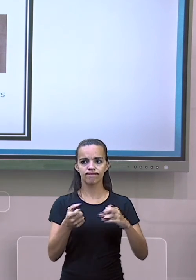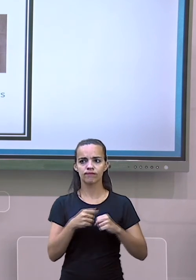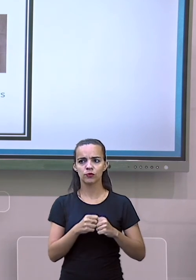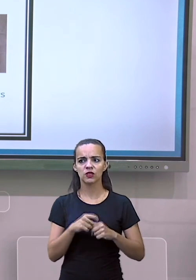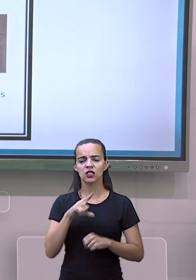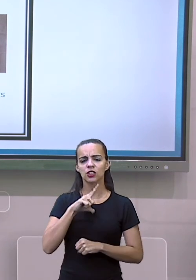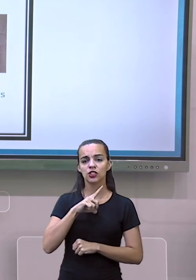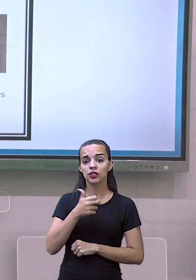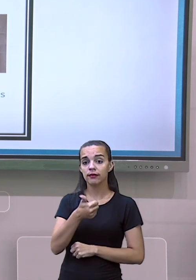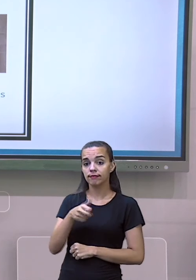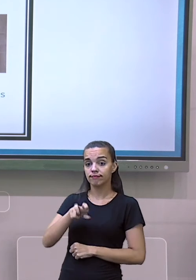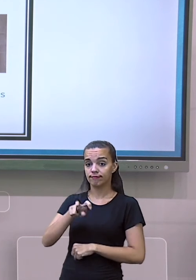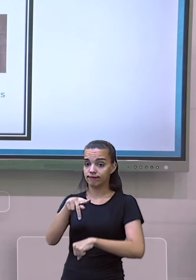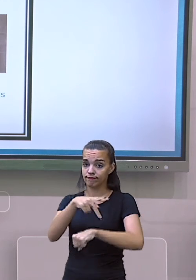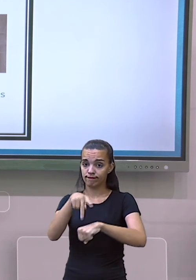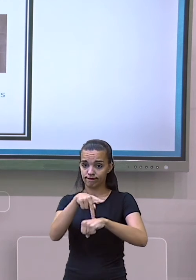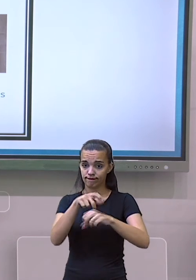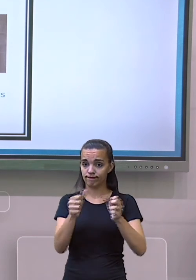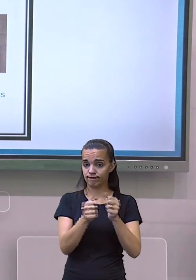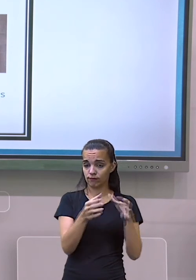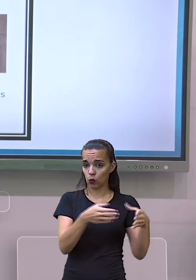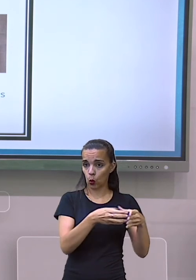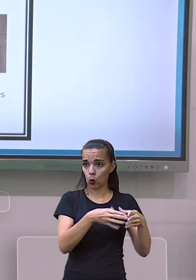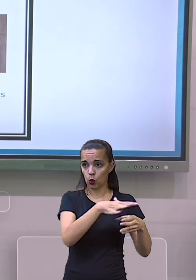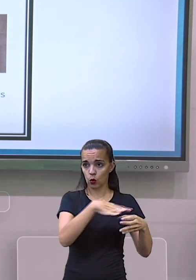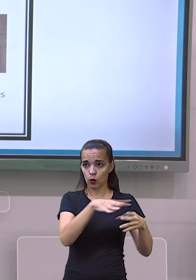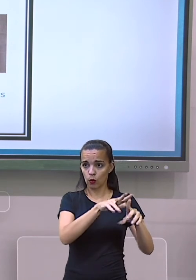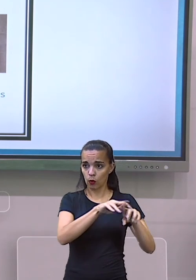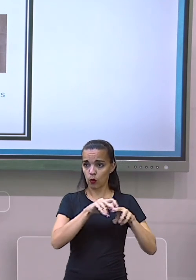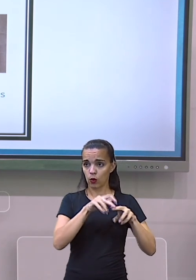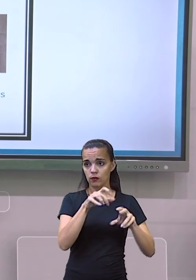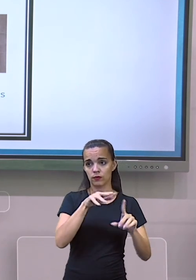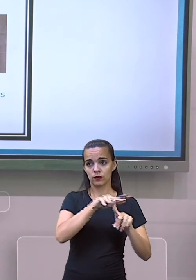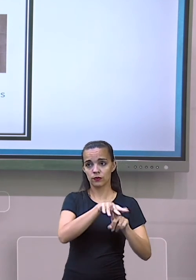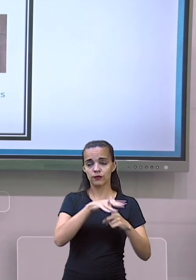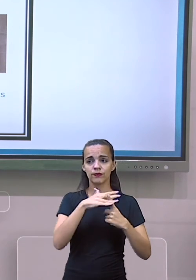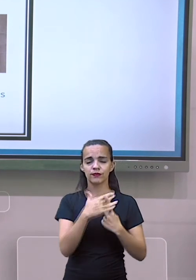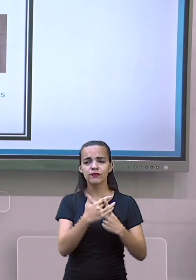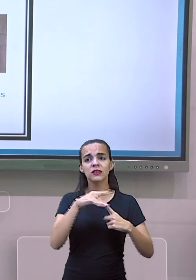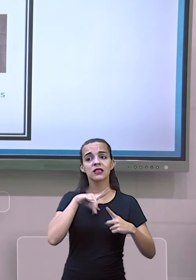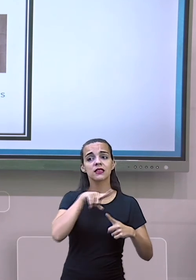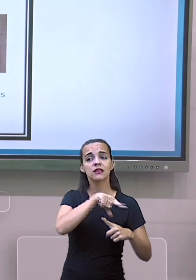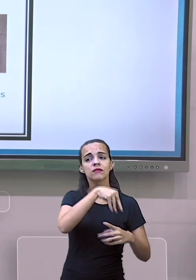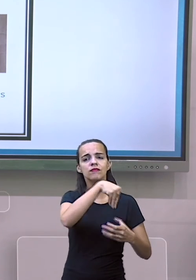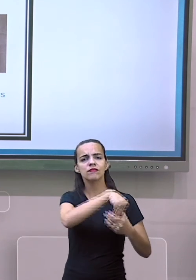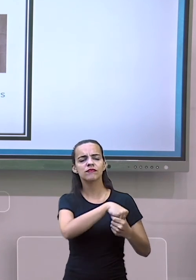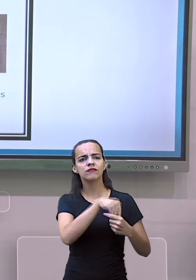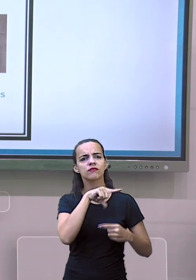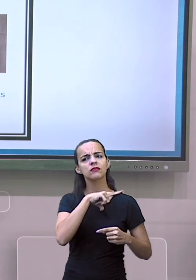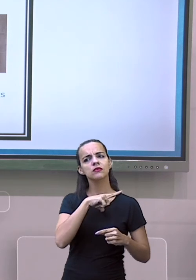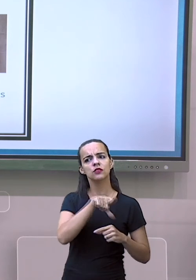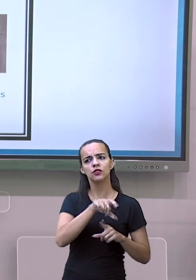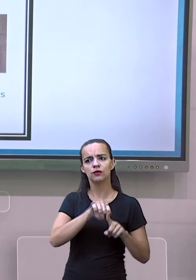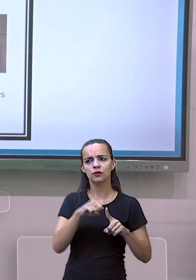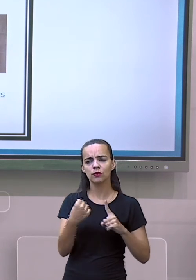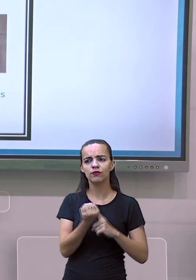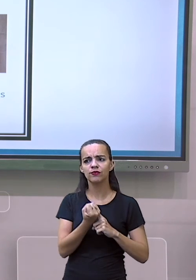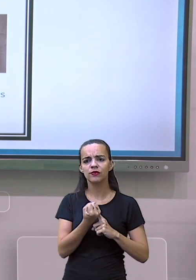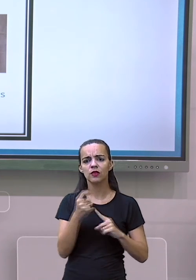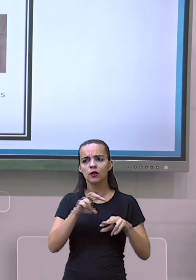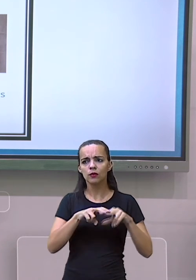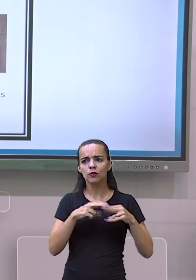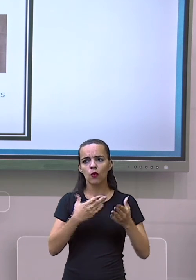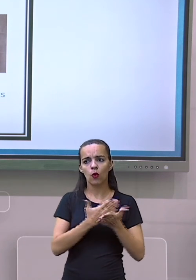por 15 países. É importante observar que, embora se baseie no socialismo científico, em sua